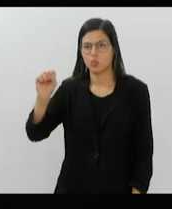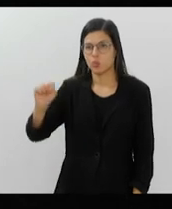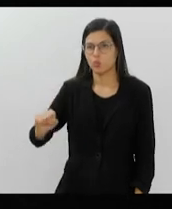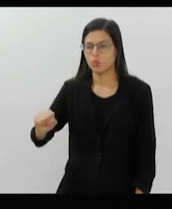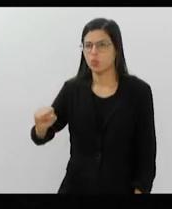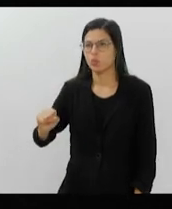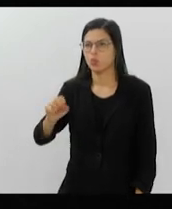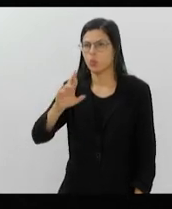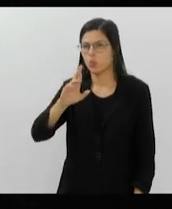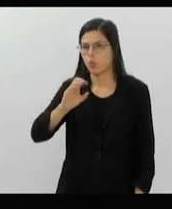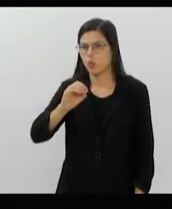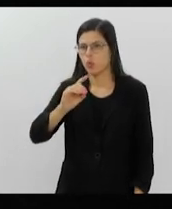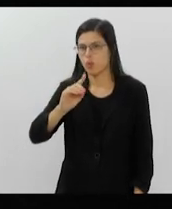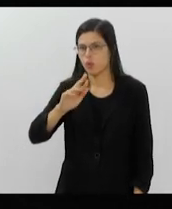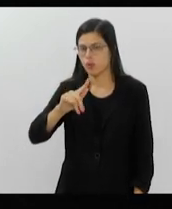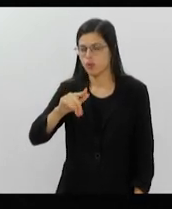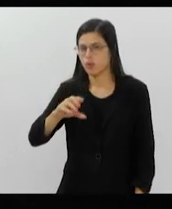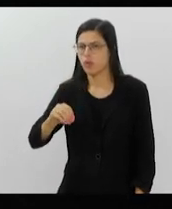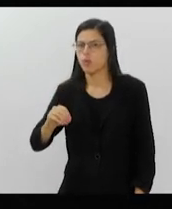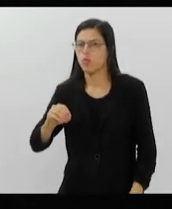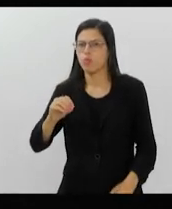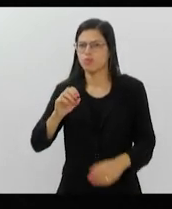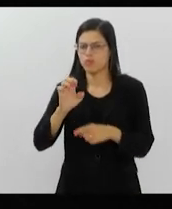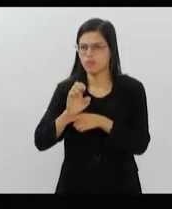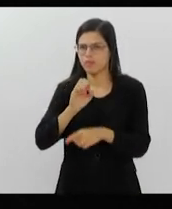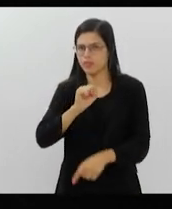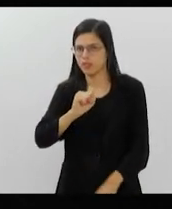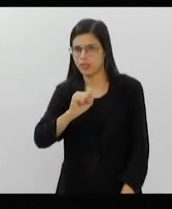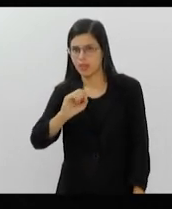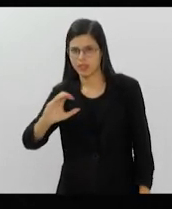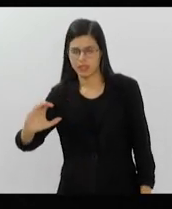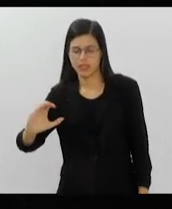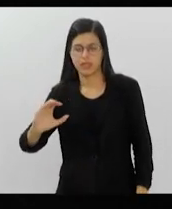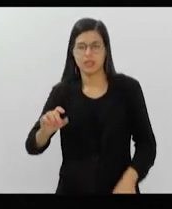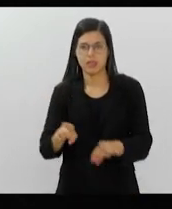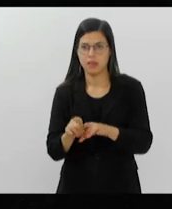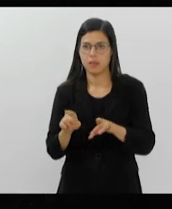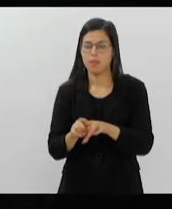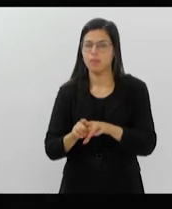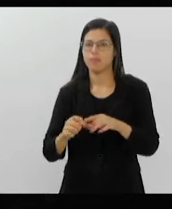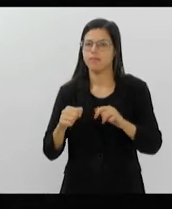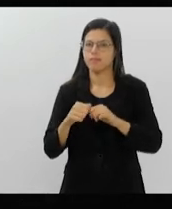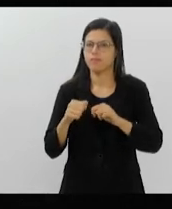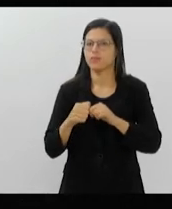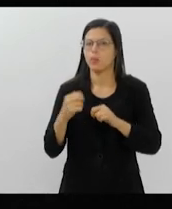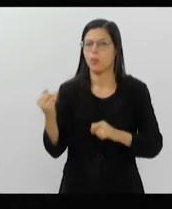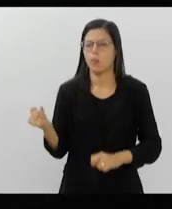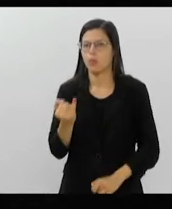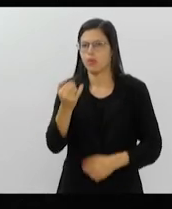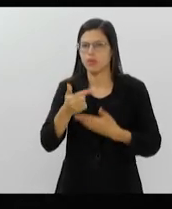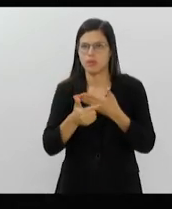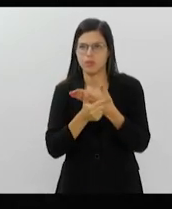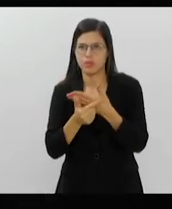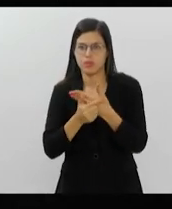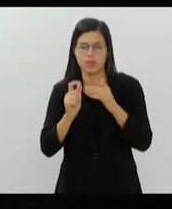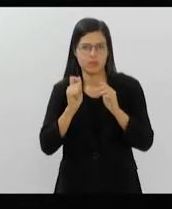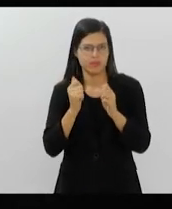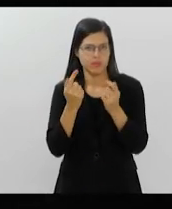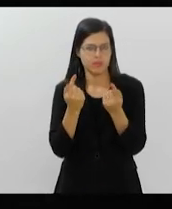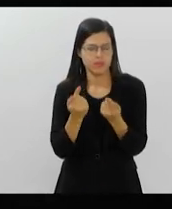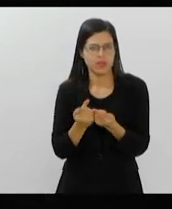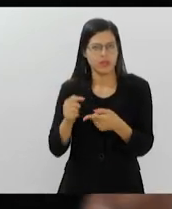Rodrigo Minotto, do estado de Santa Catarina, que também faz um importante papel na Assembleia Legislativa daquele